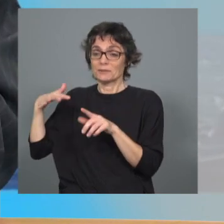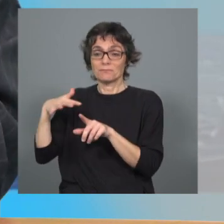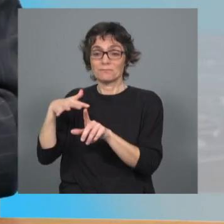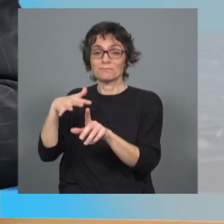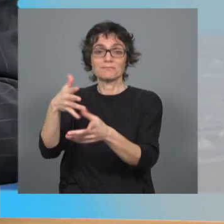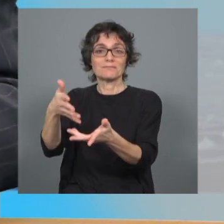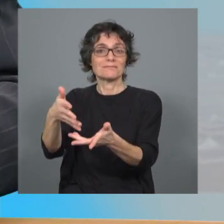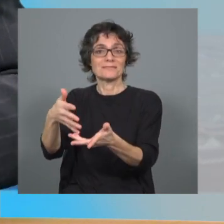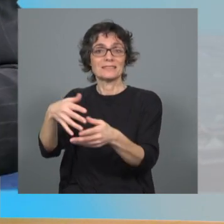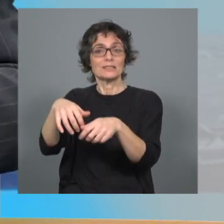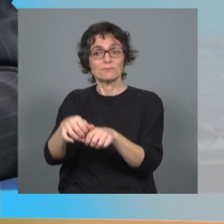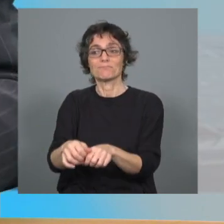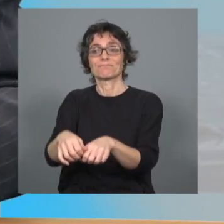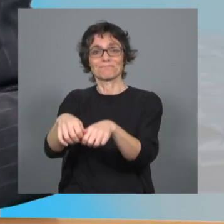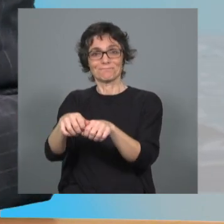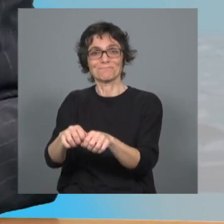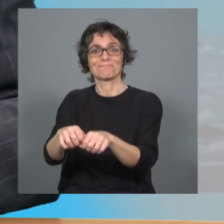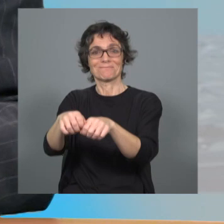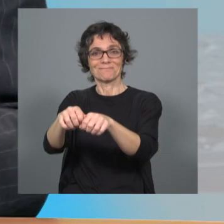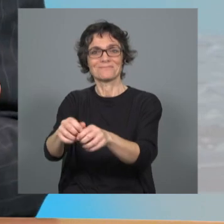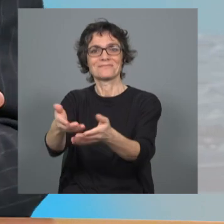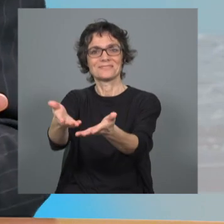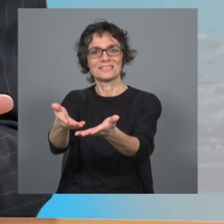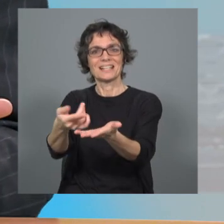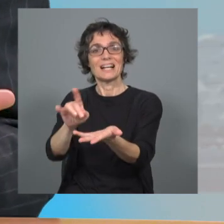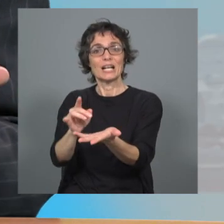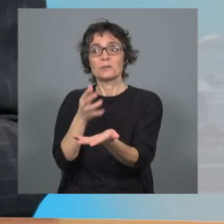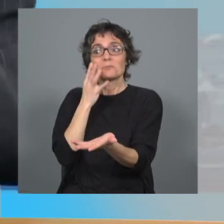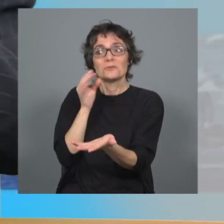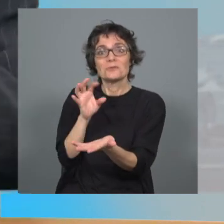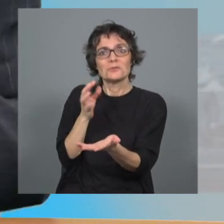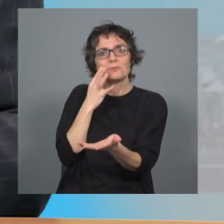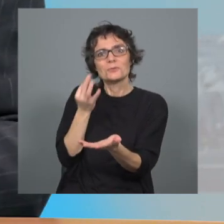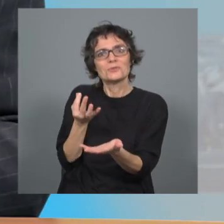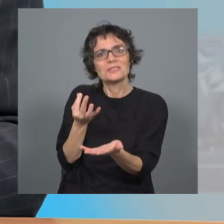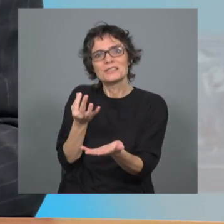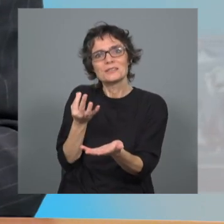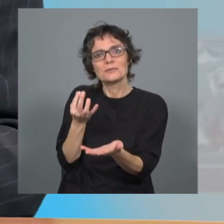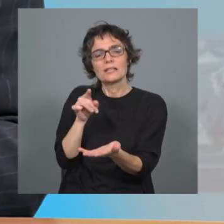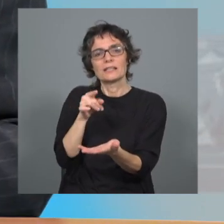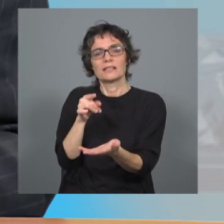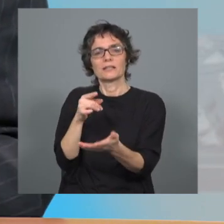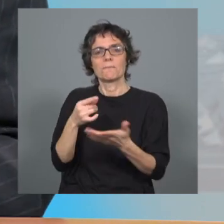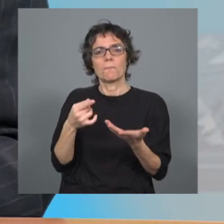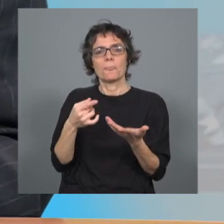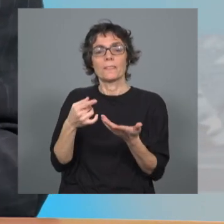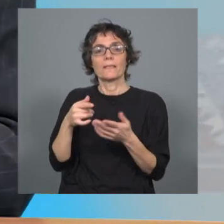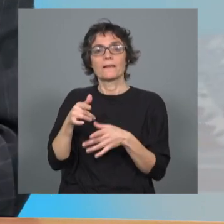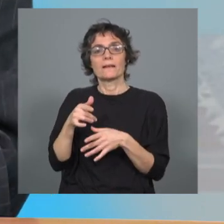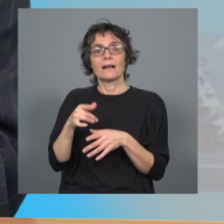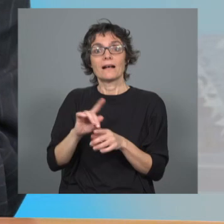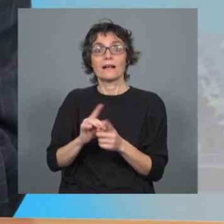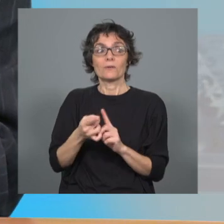marca diferente àquilo que o messianismo judaico esperava e deixa ficar, de facto,